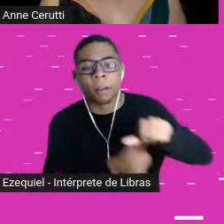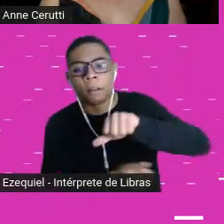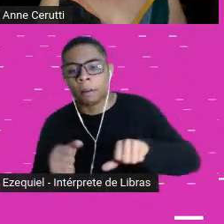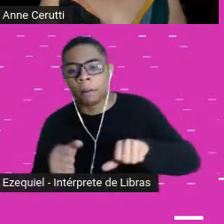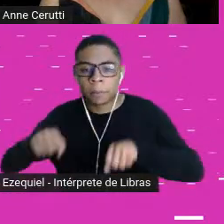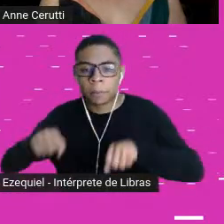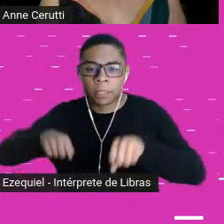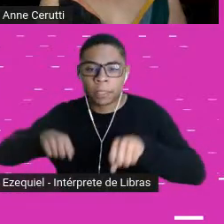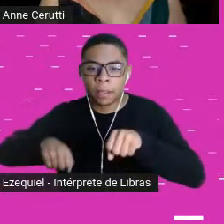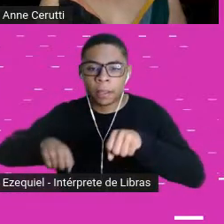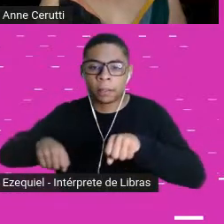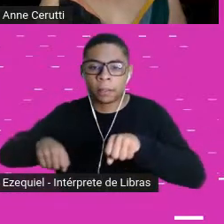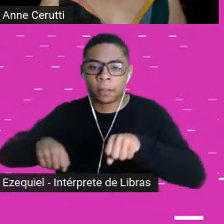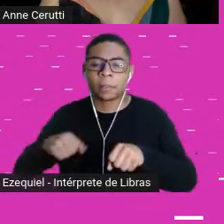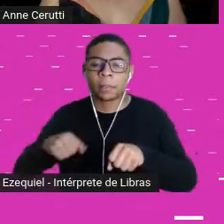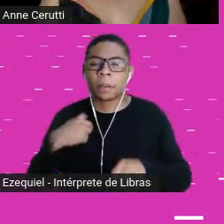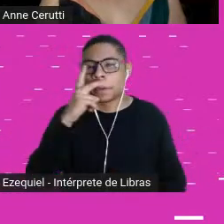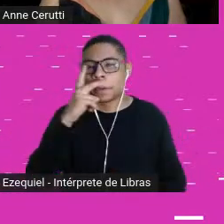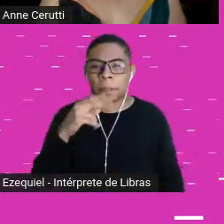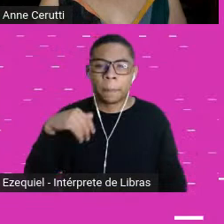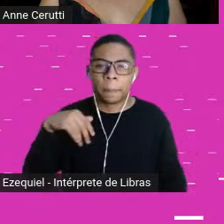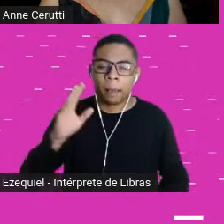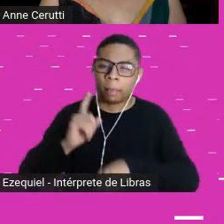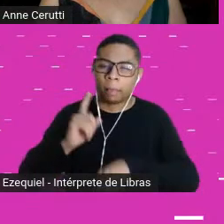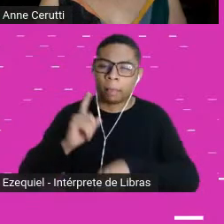mais tempo passa, mais eu vejo que